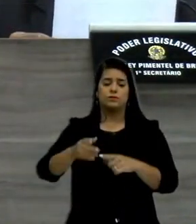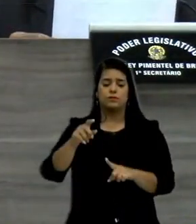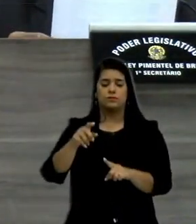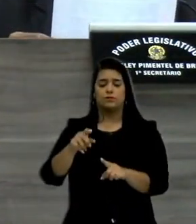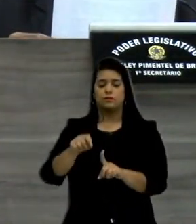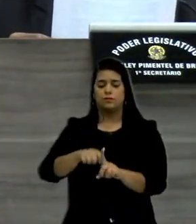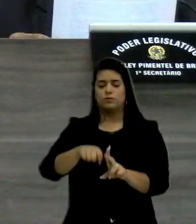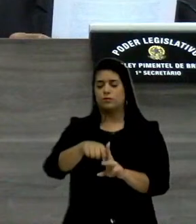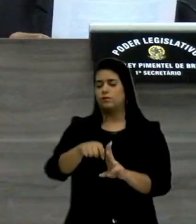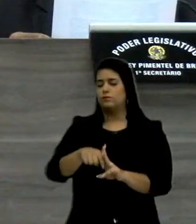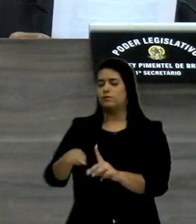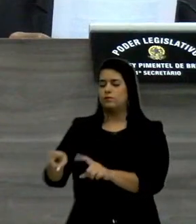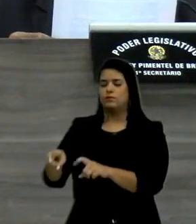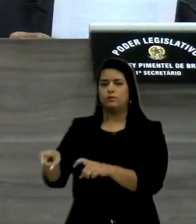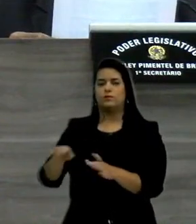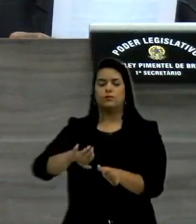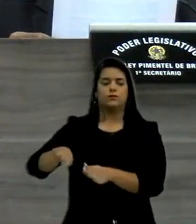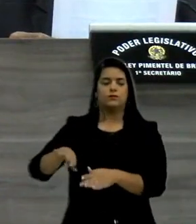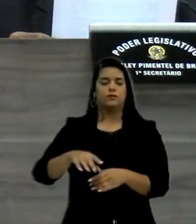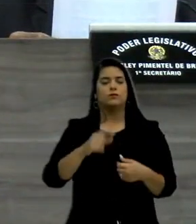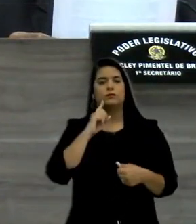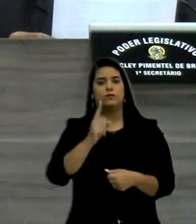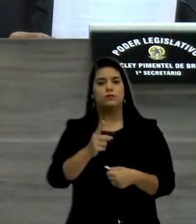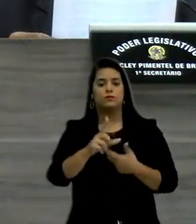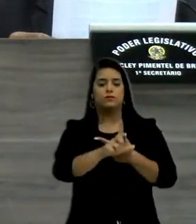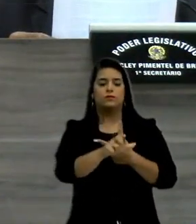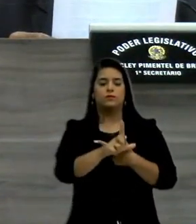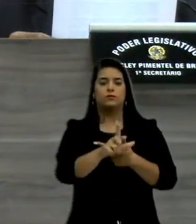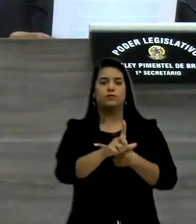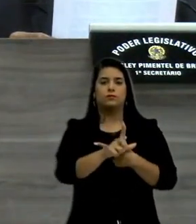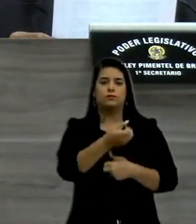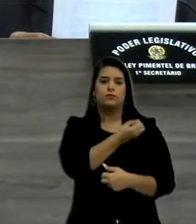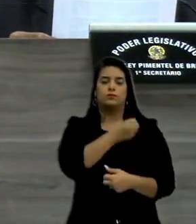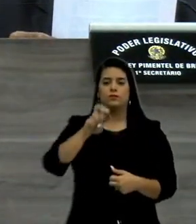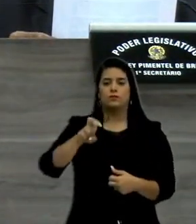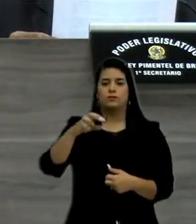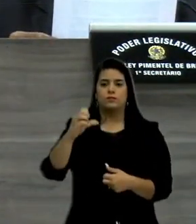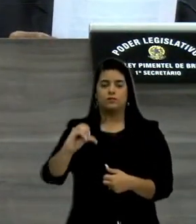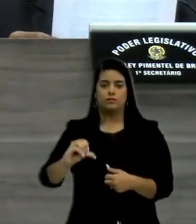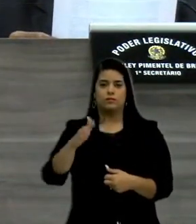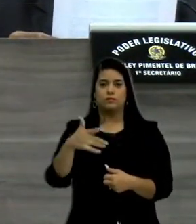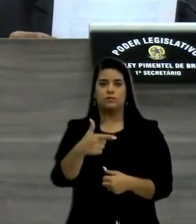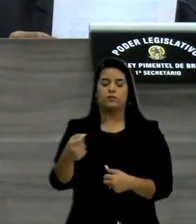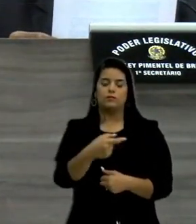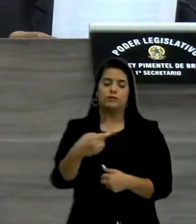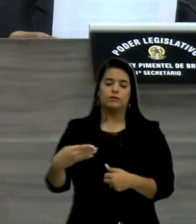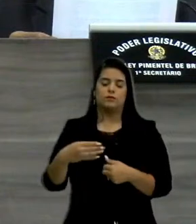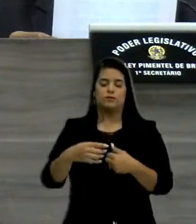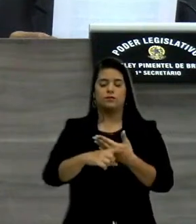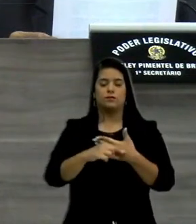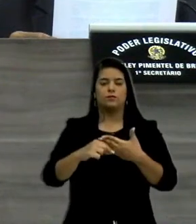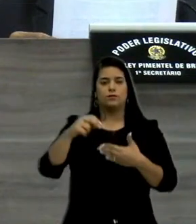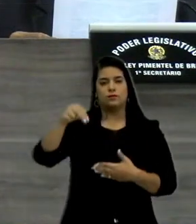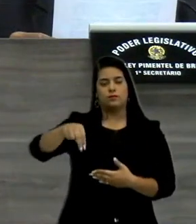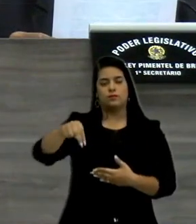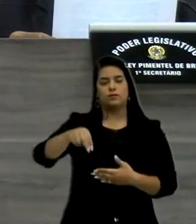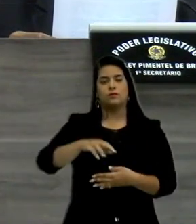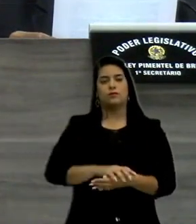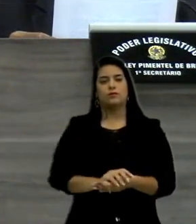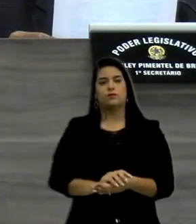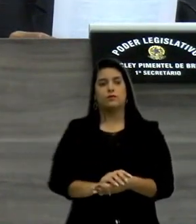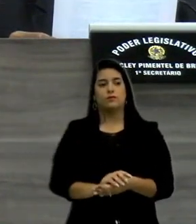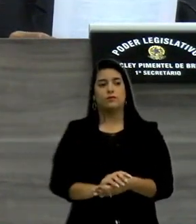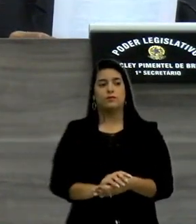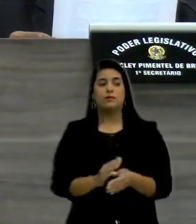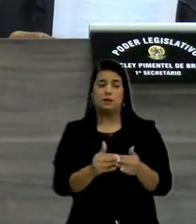Itapera. Indicação legislativa número 59/2024, de autoria da vereadora Neide do Hospital, Rosneide Lima de Arruda, que quer,